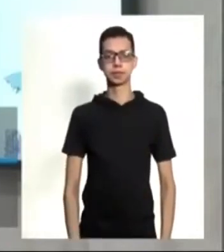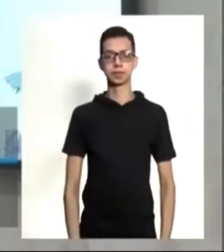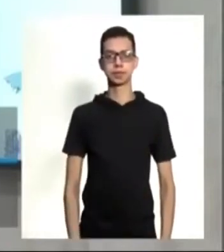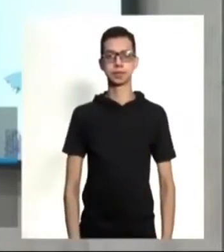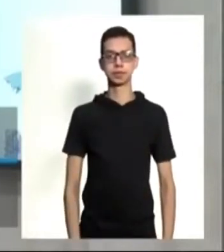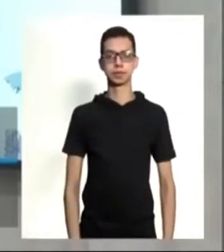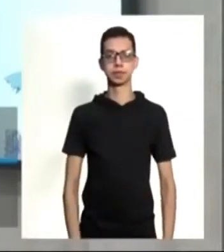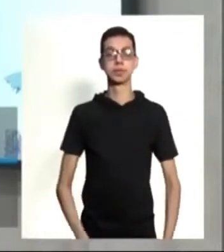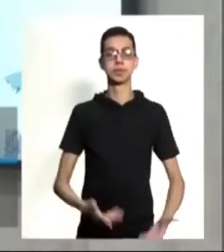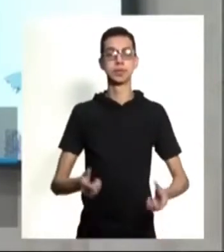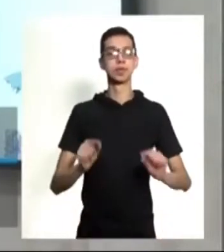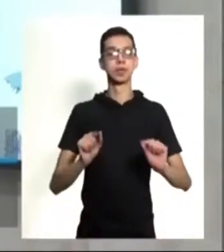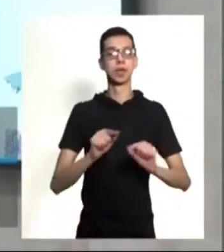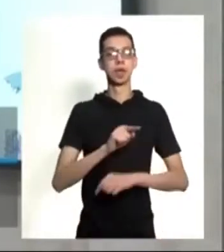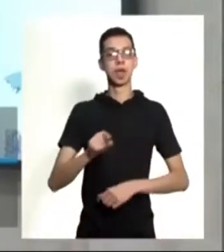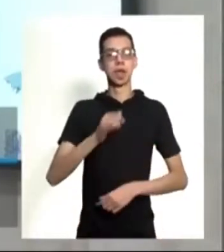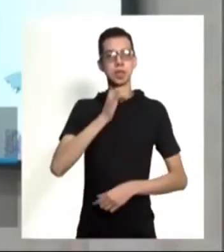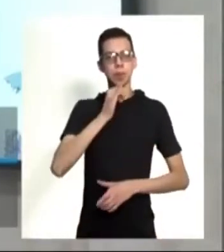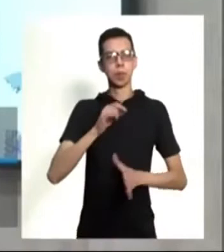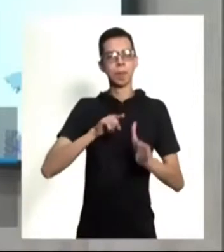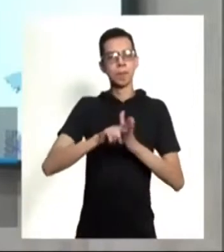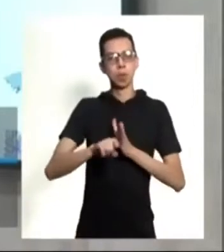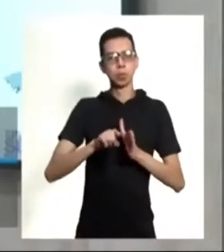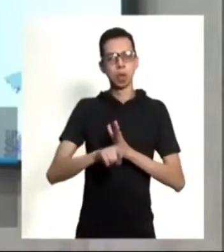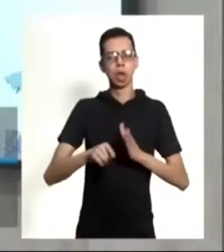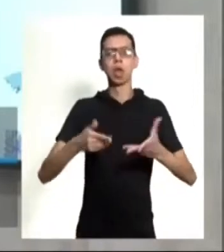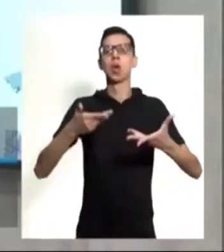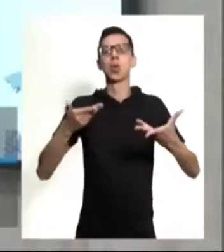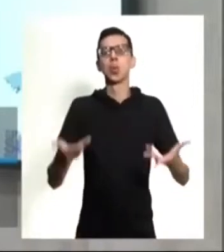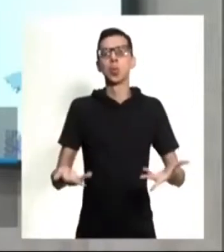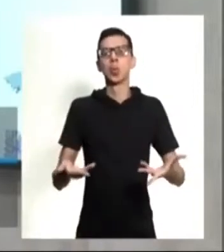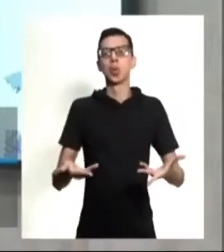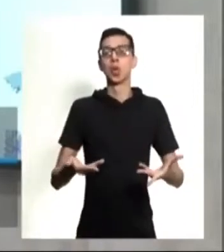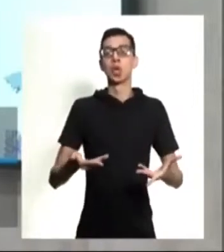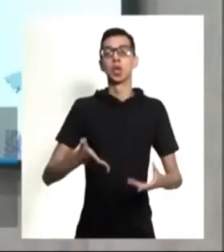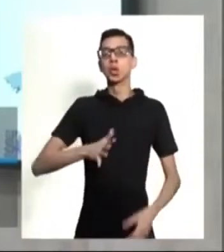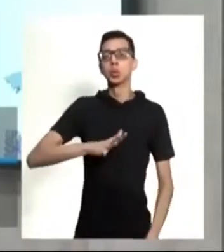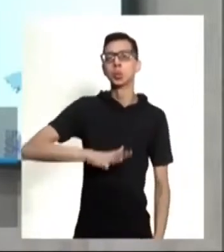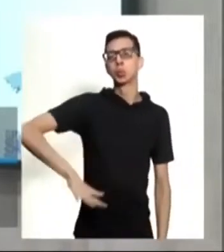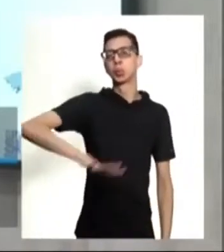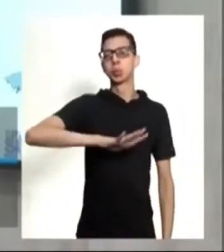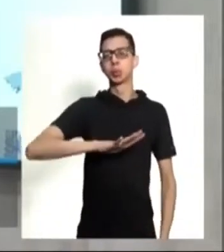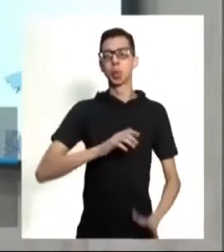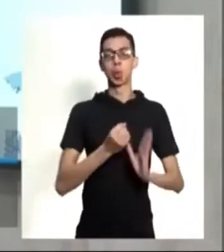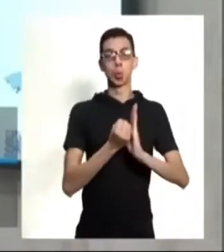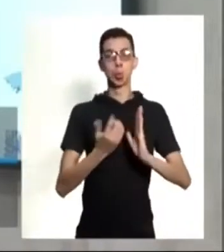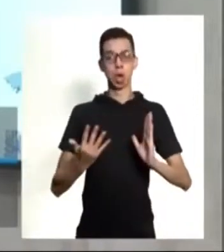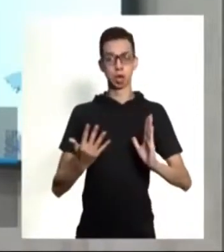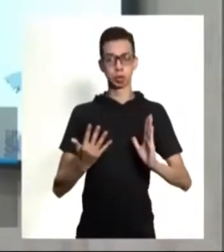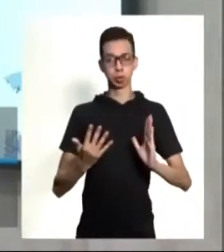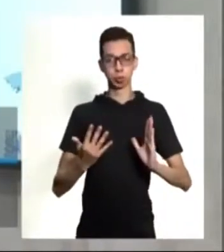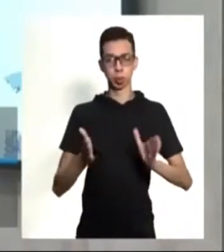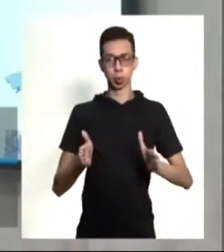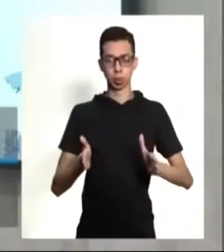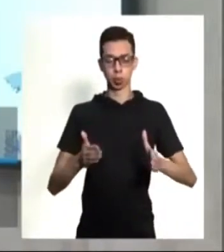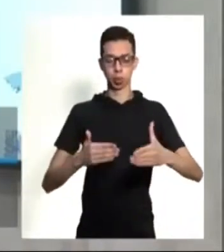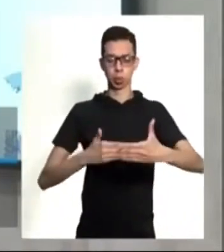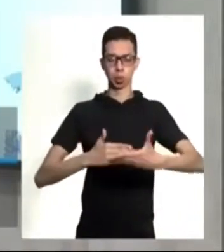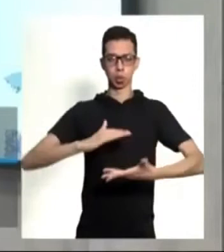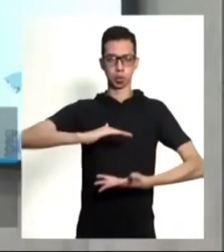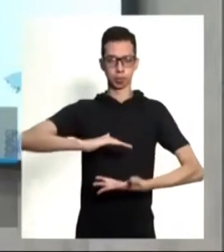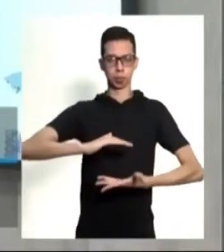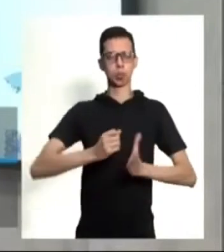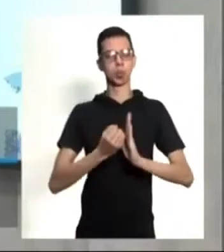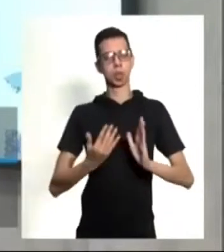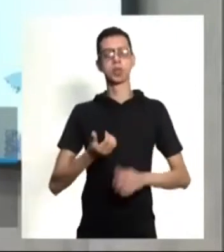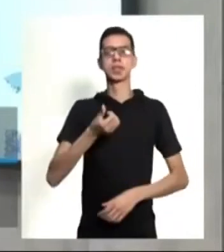E se o sujeito perguntar, e a área total, Fredão? É a área de tudo. Quantas faces tem um cubo? 6, e elas são